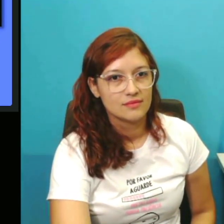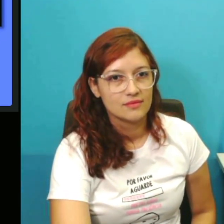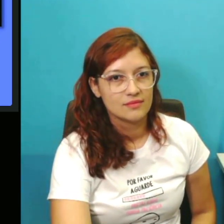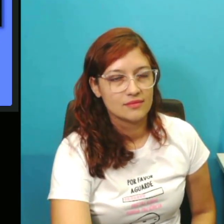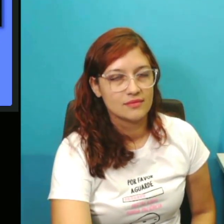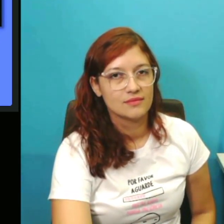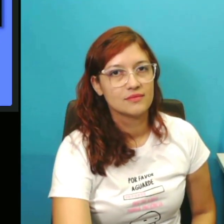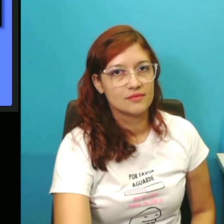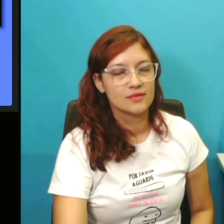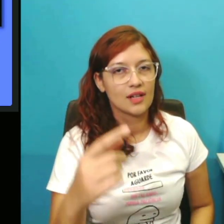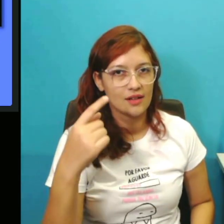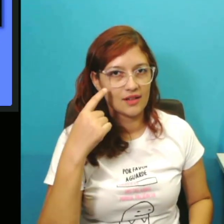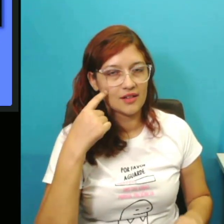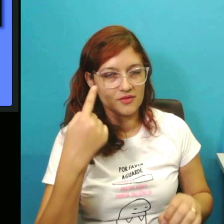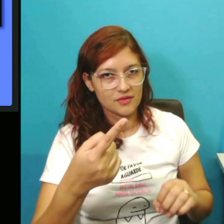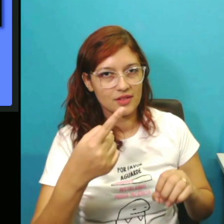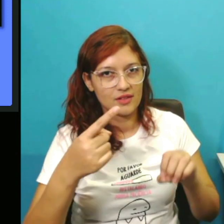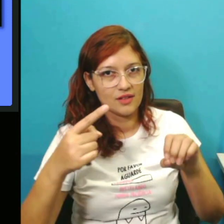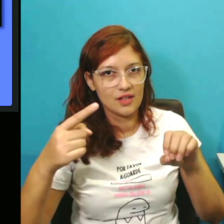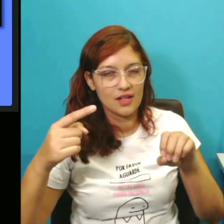Esse foi o resultado encontrado.